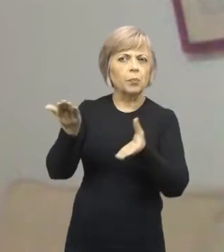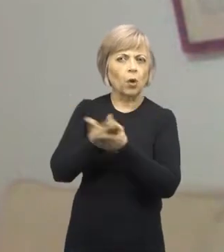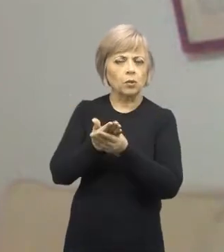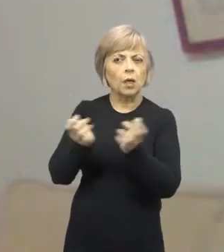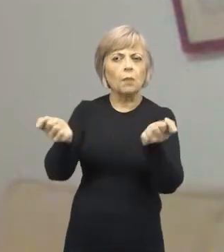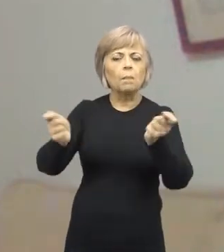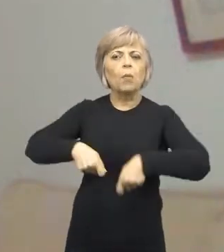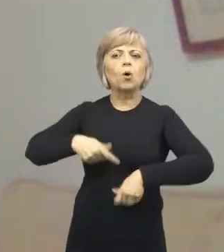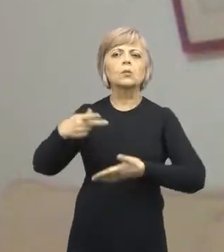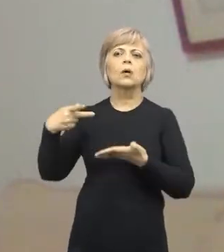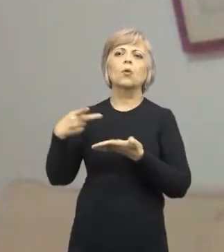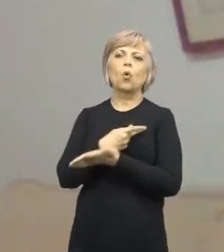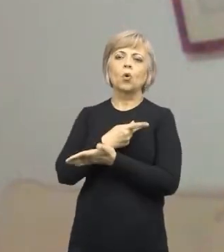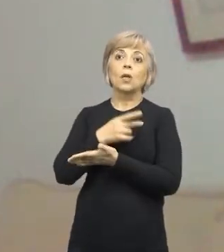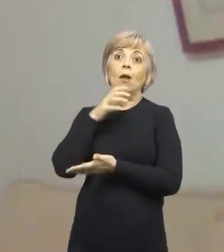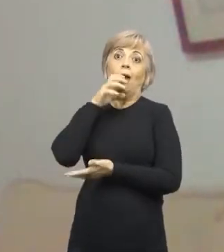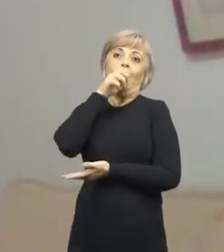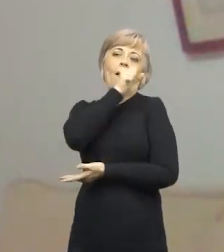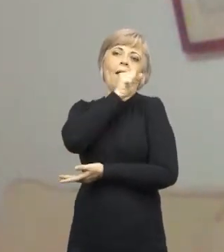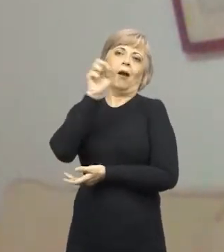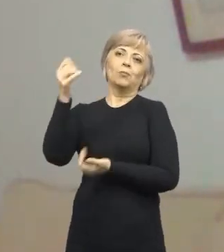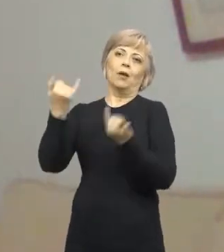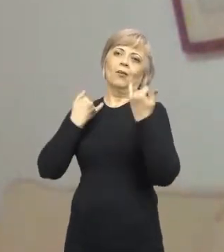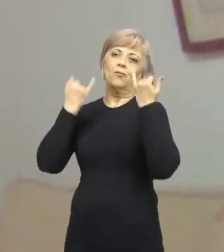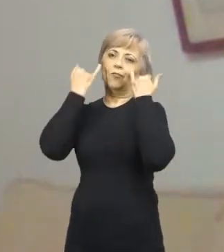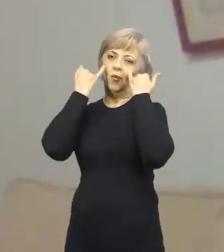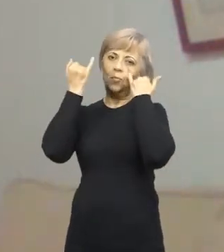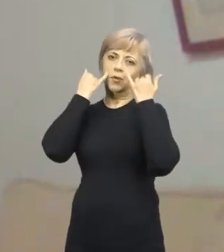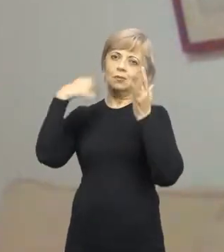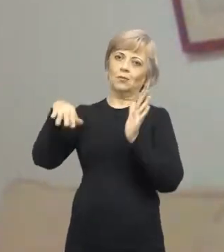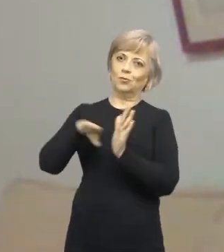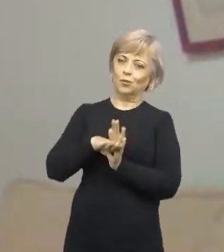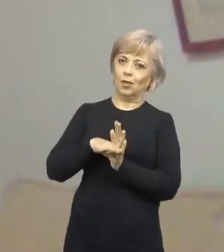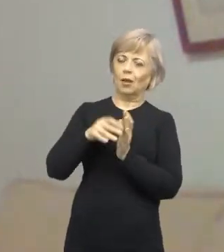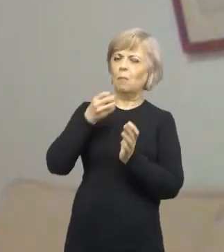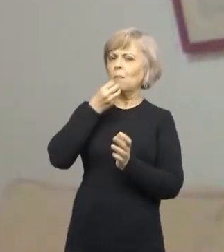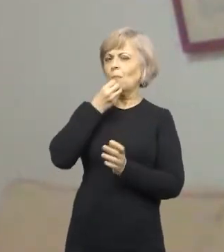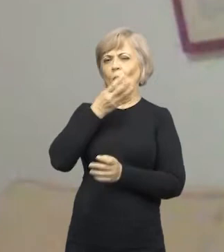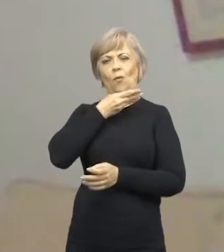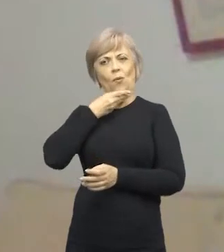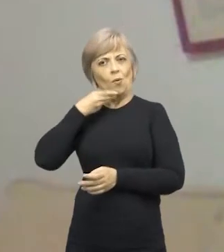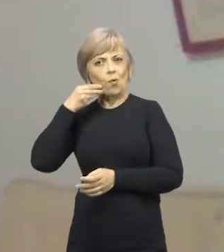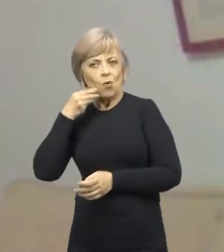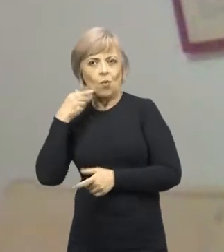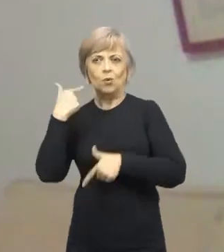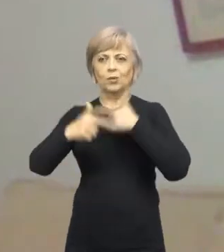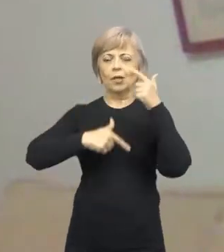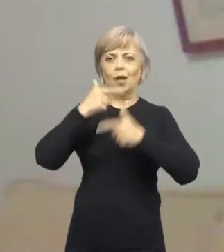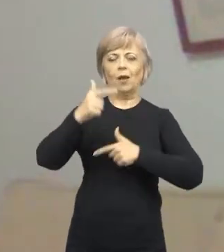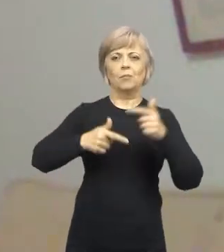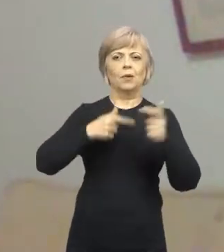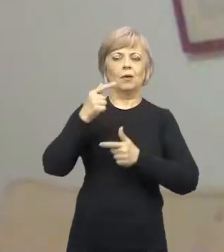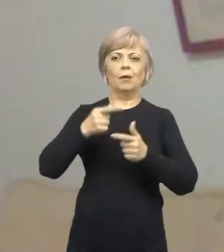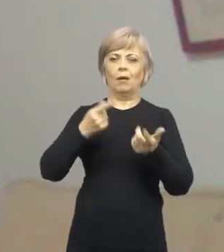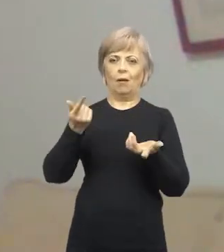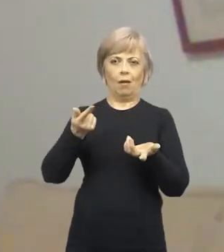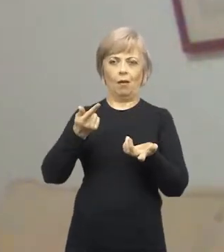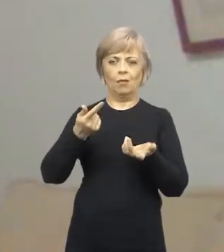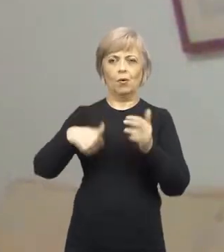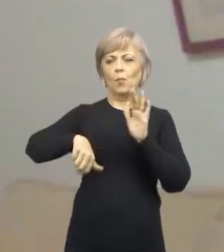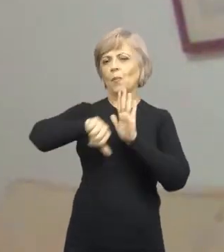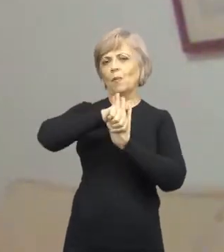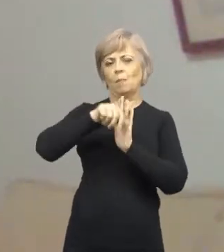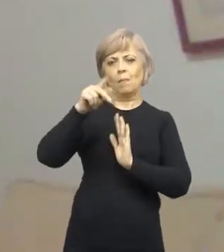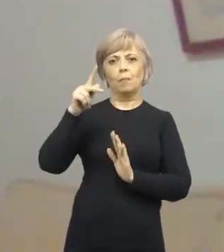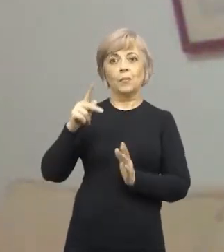possam se dar de uma maneira mais rápida. Então, isso beneficia muito a execução penal, essa